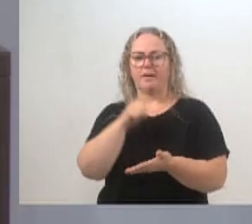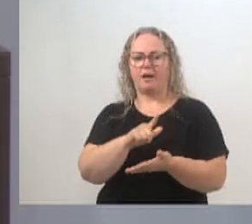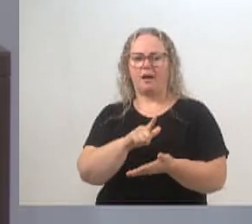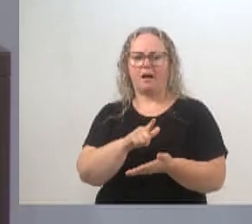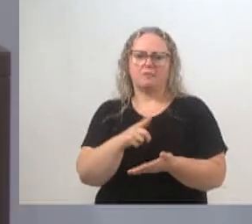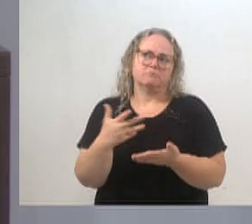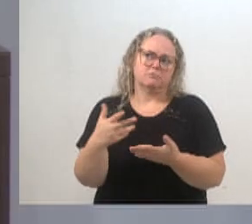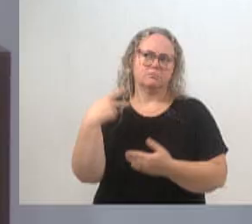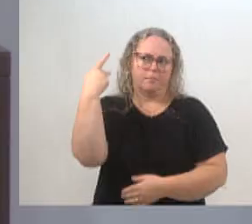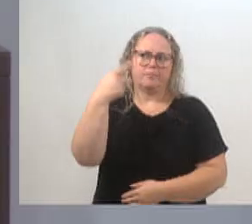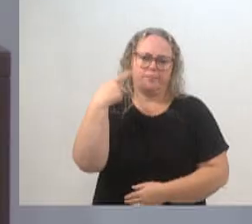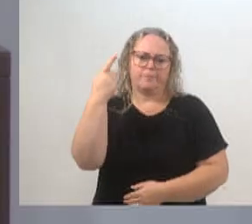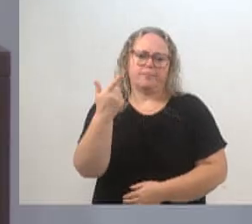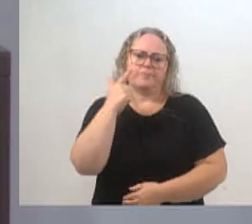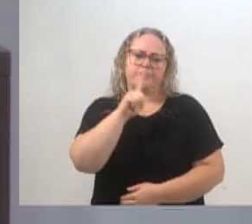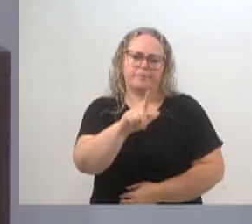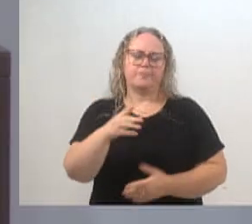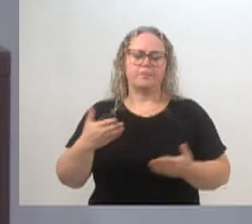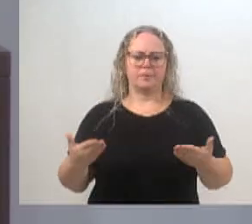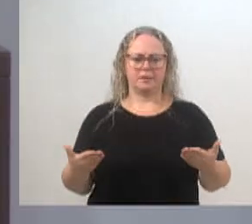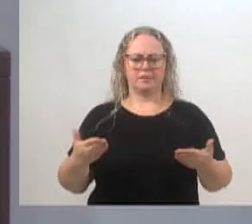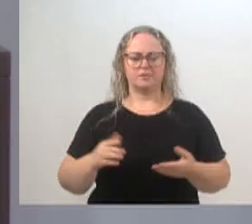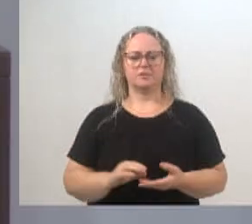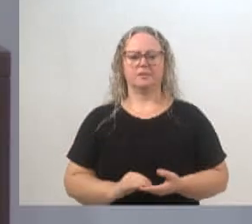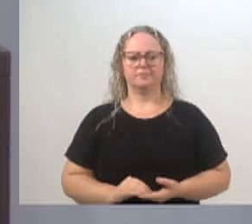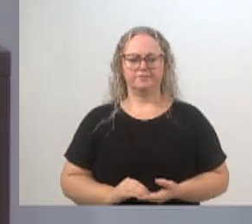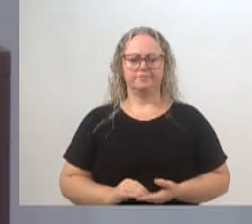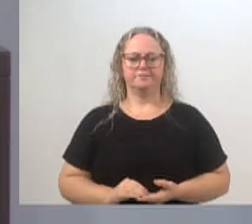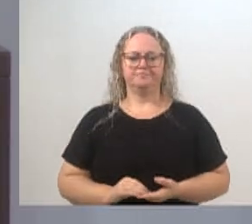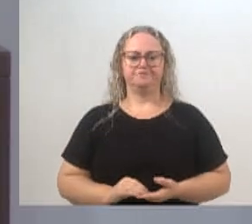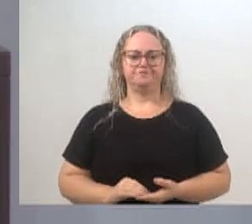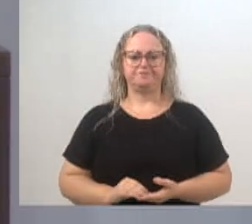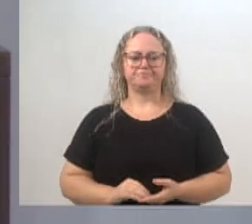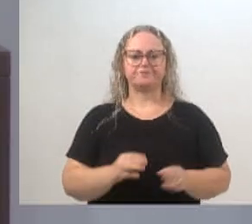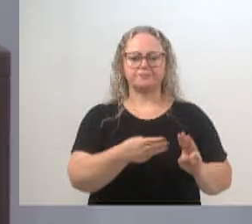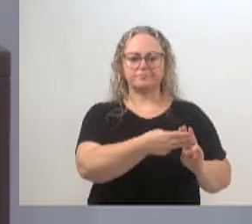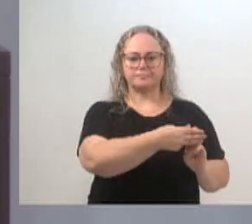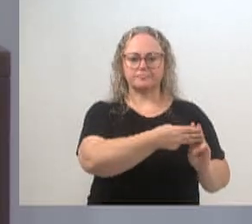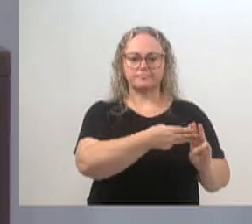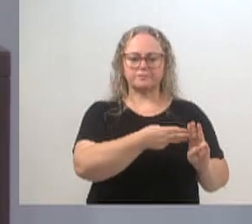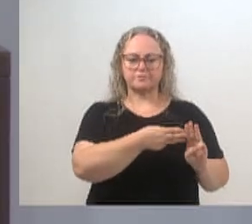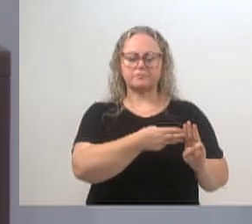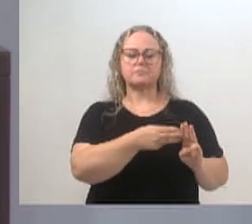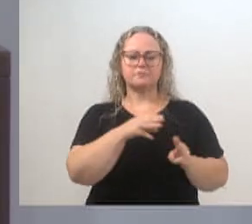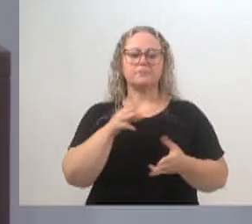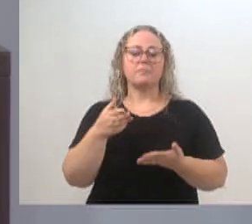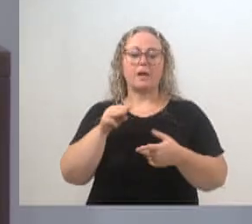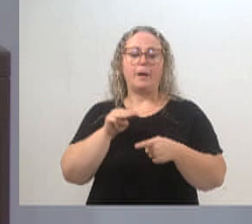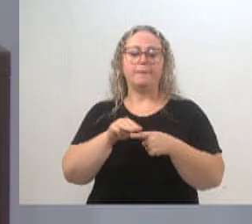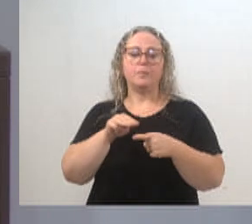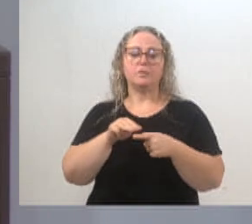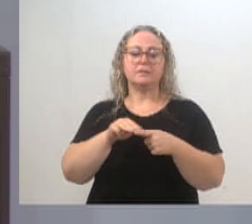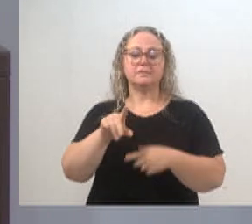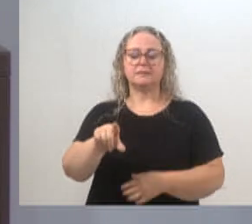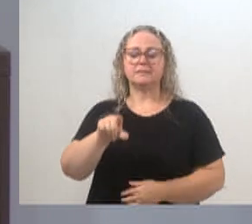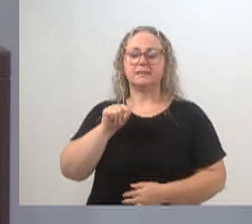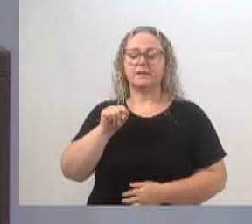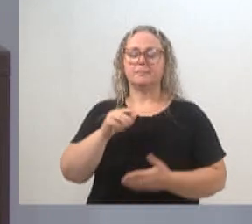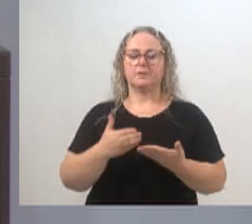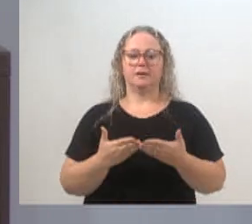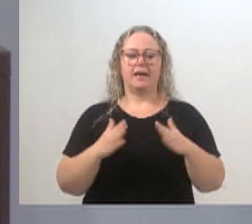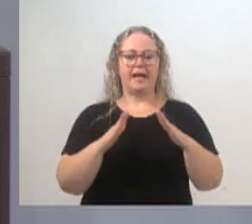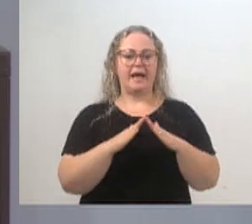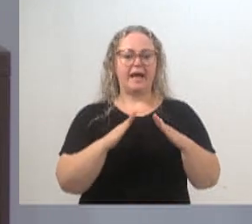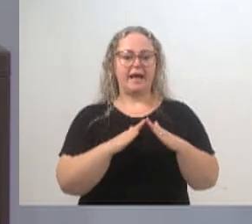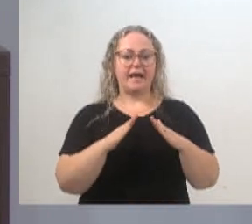essas políticas que são destinadas. A policlínica foi inscrita pelo município, a casa de parto foi inscrita